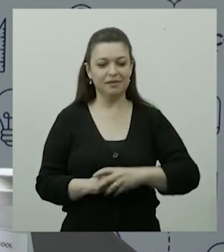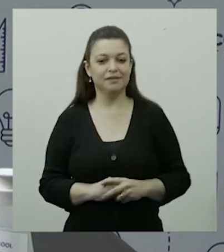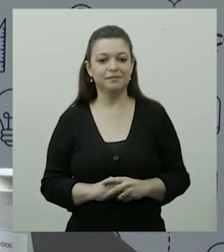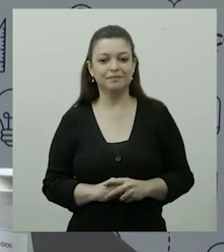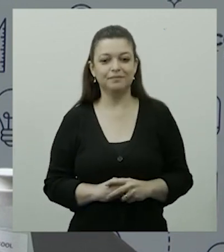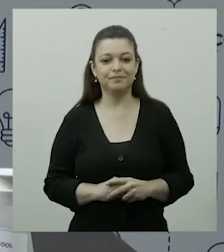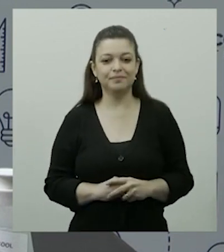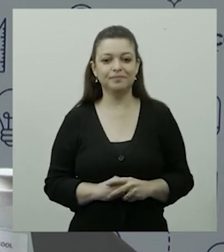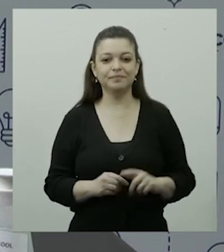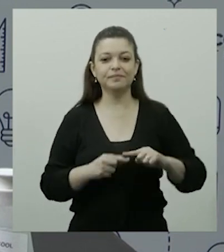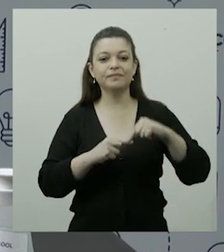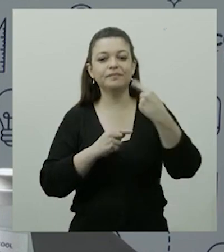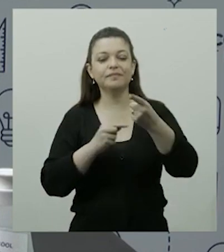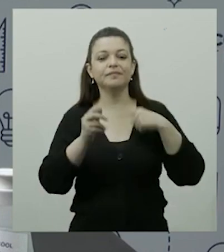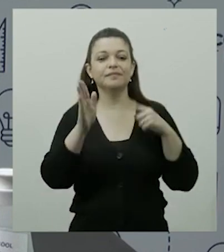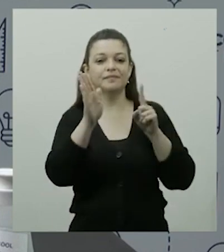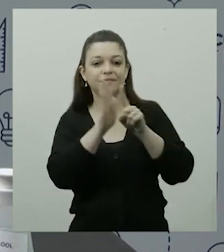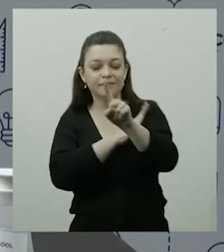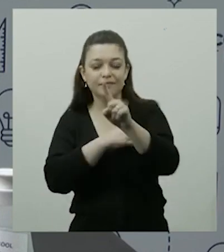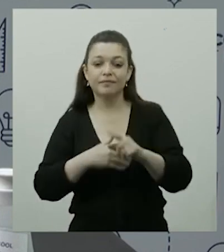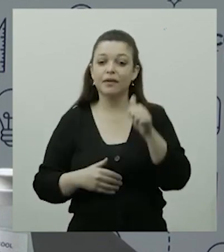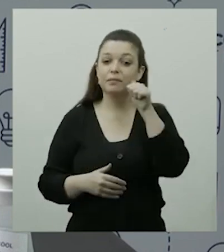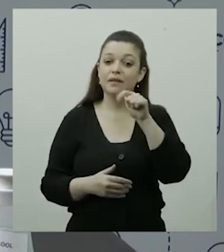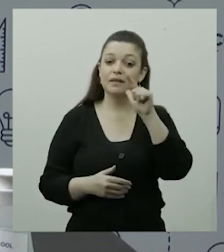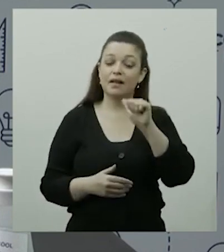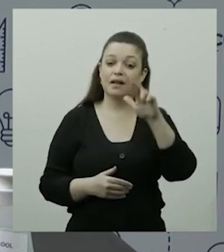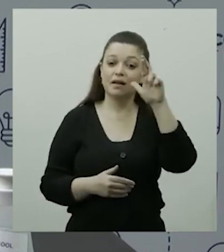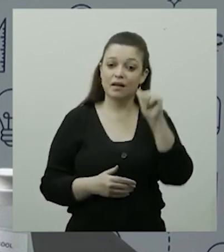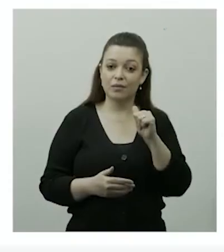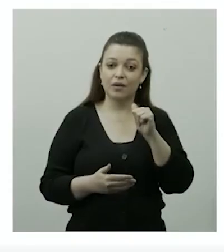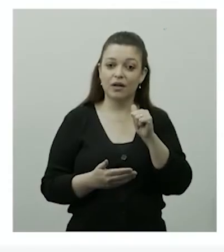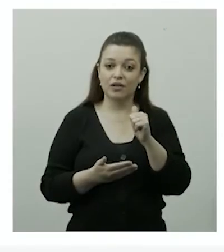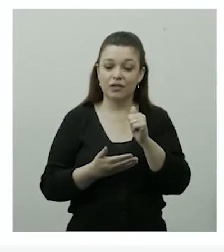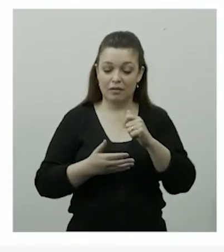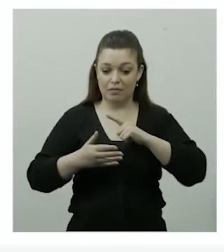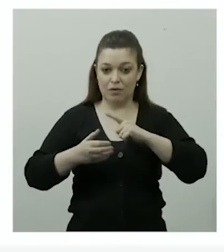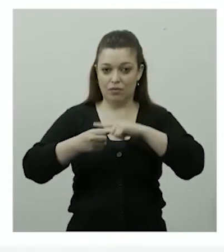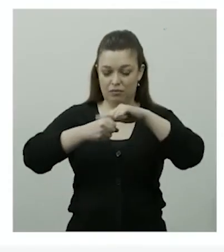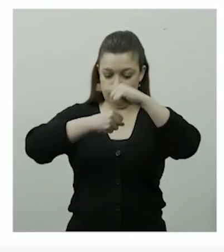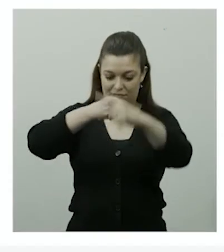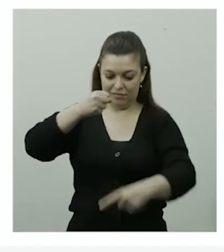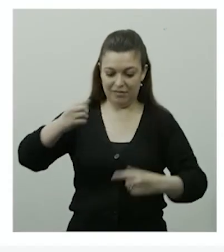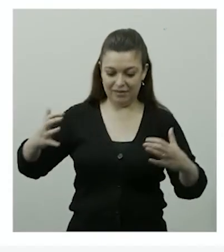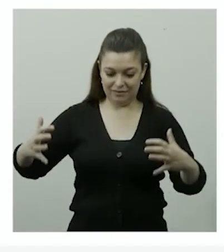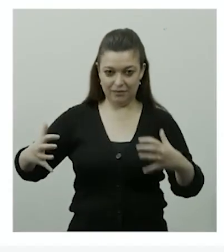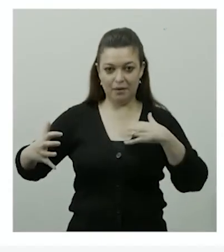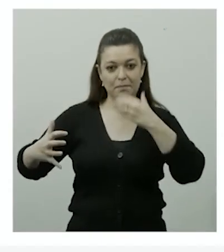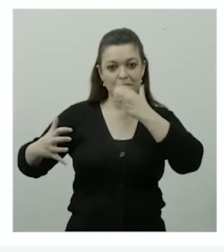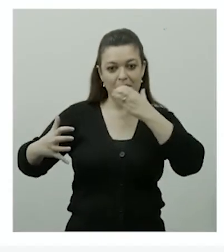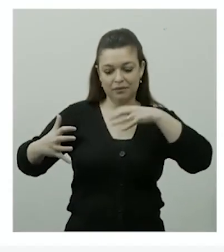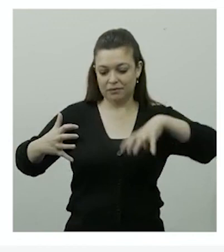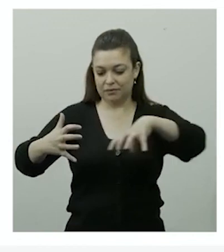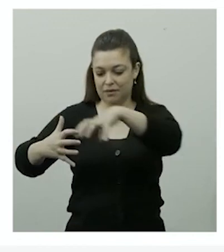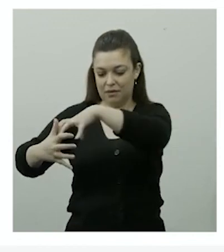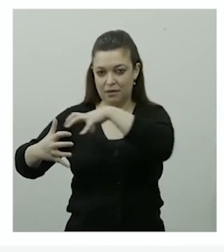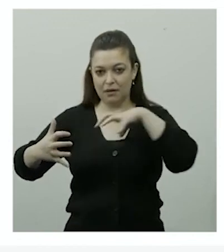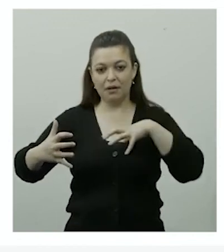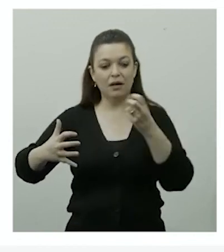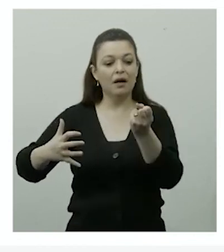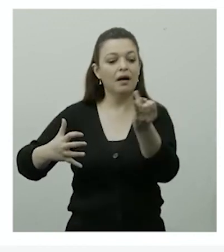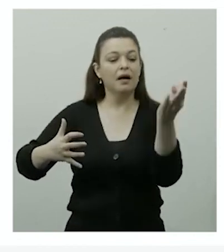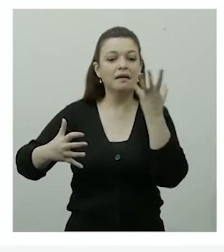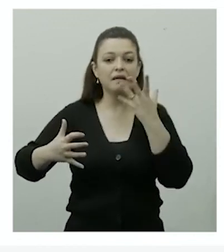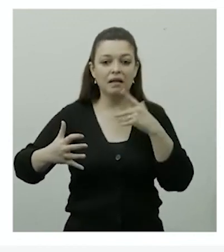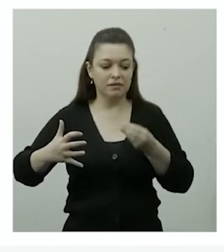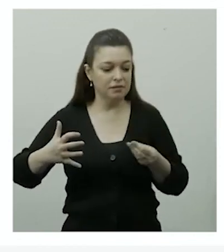próximo? Laura repartiu uma cesta de maçãs igualmente entre algumas